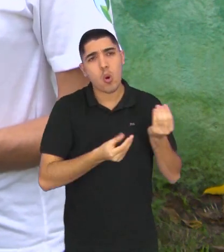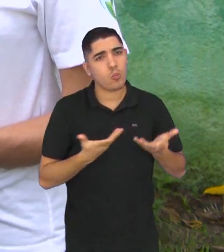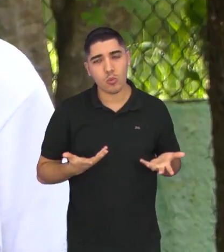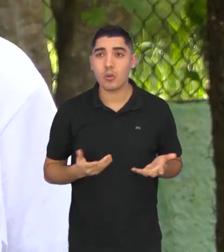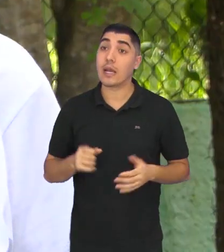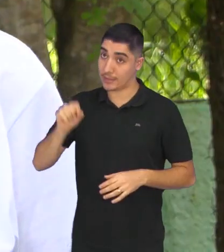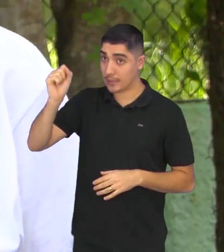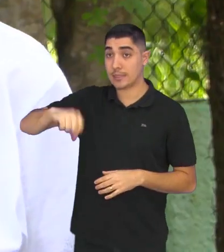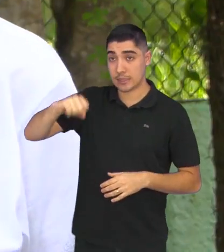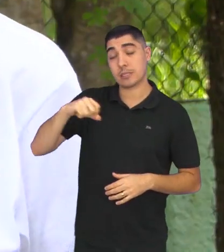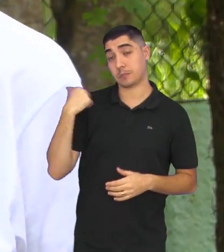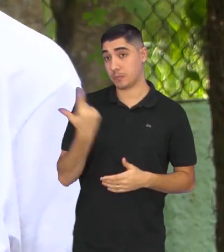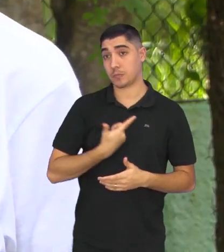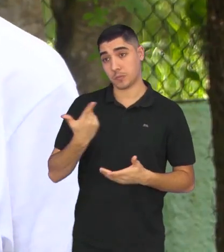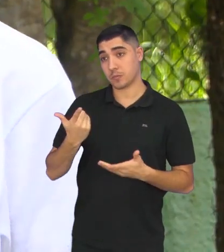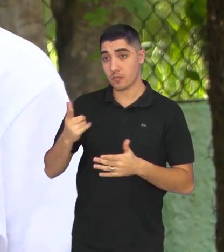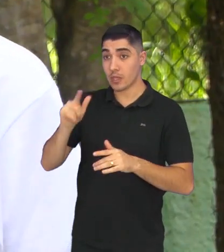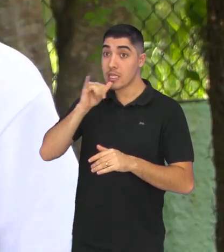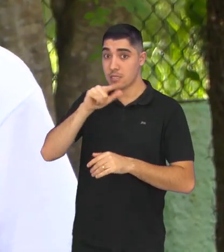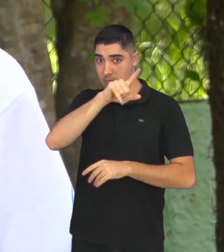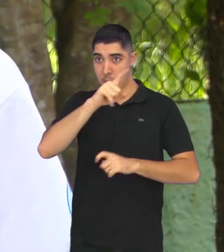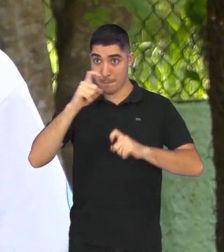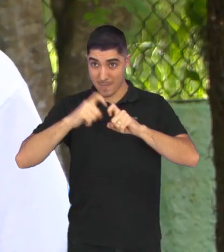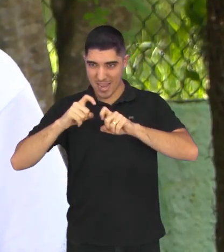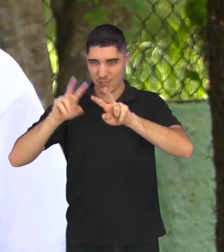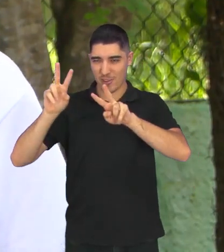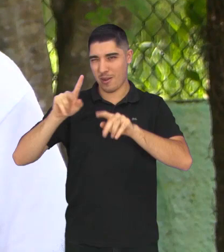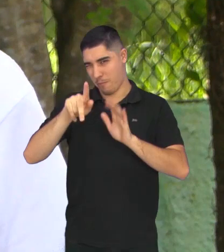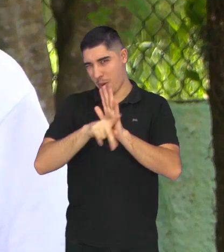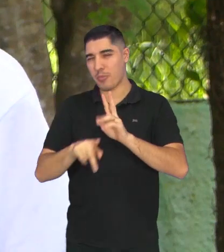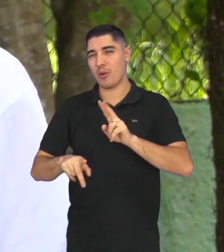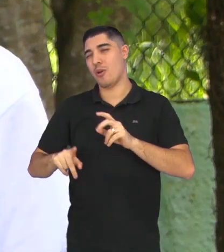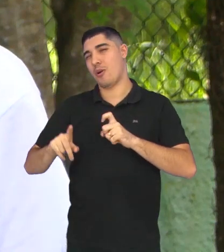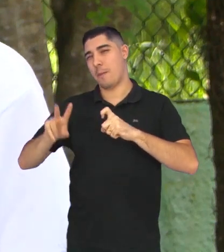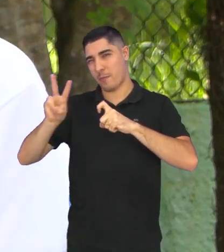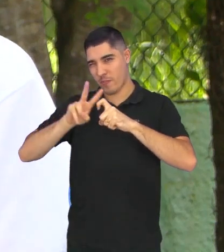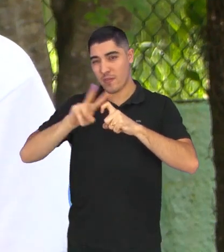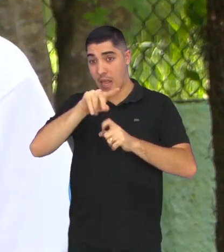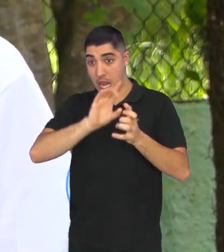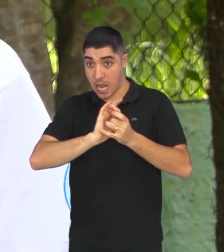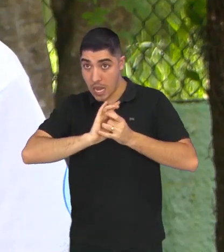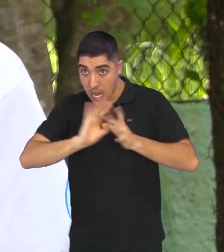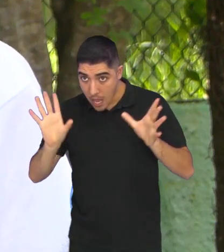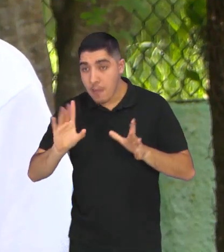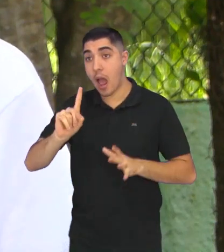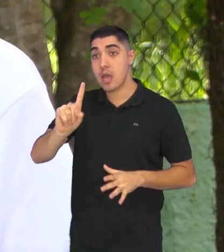feito Então, após a alta veterinária, como eu te falei, a alta clínica,